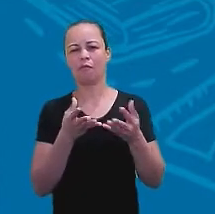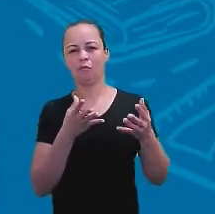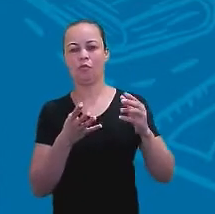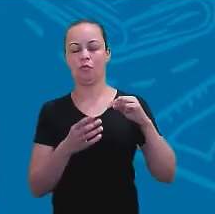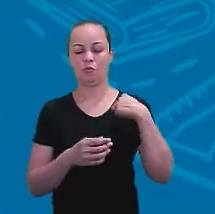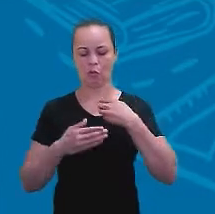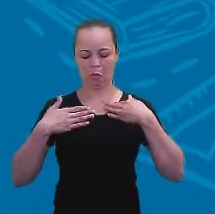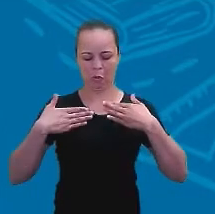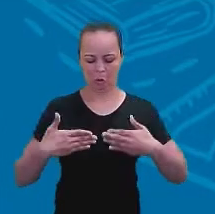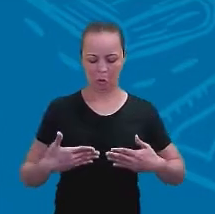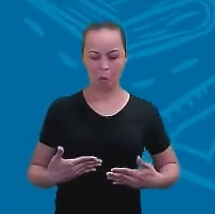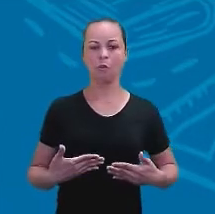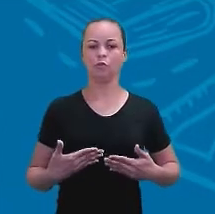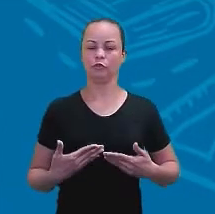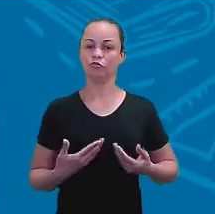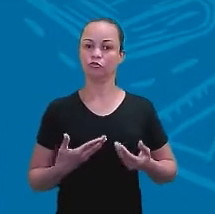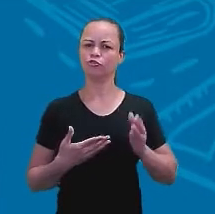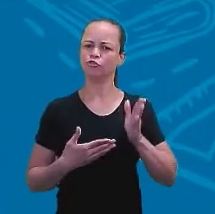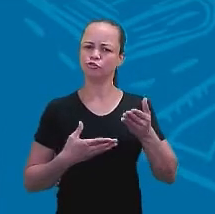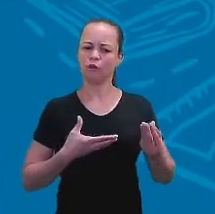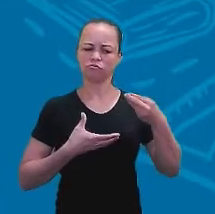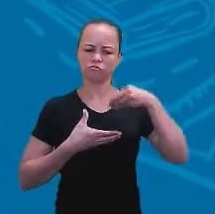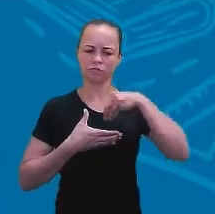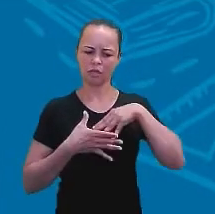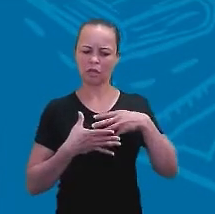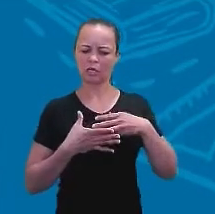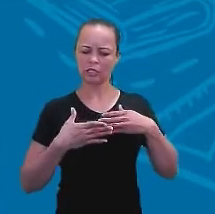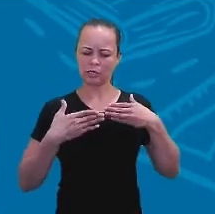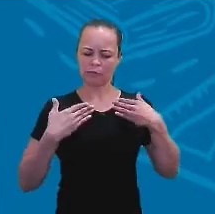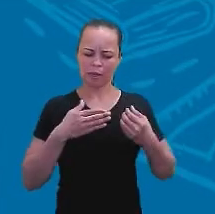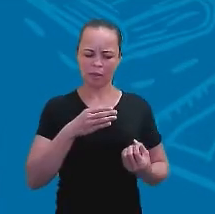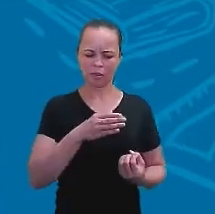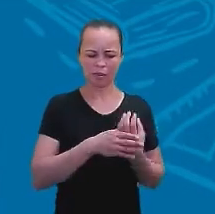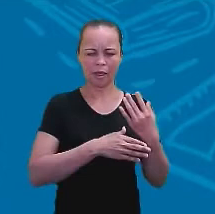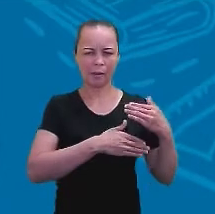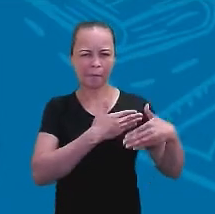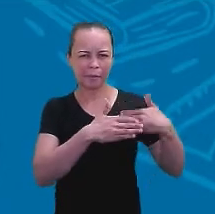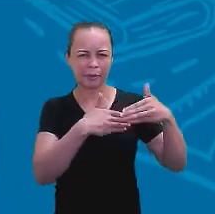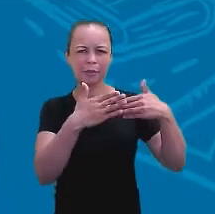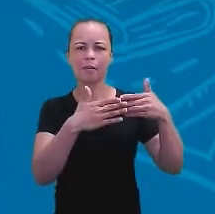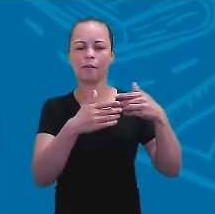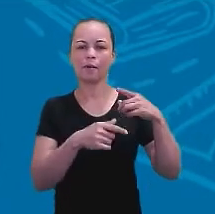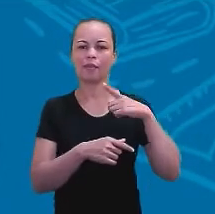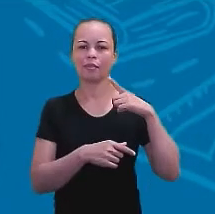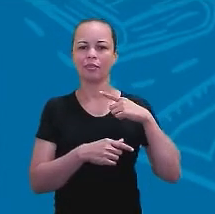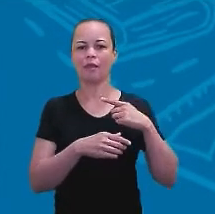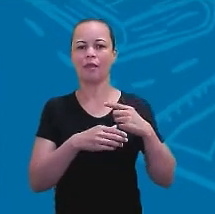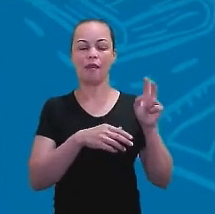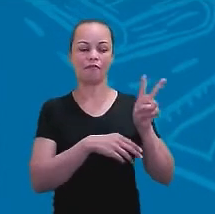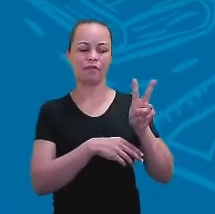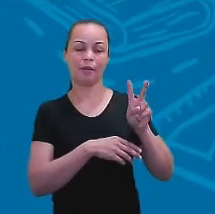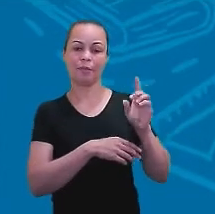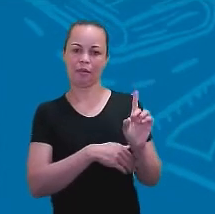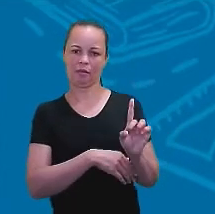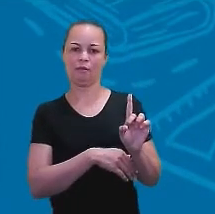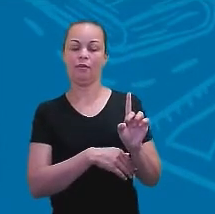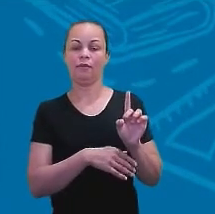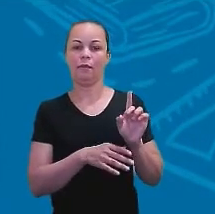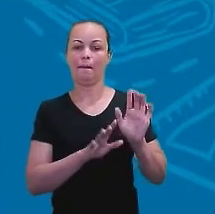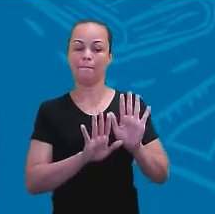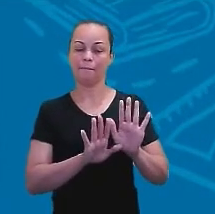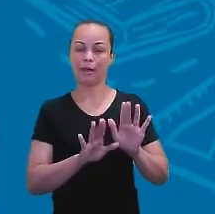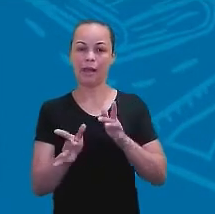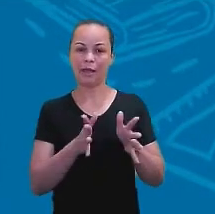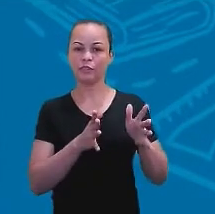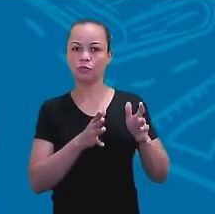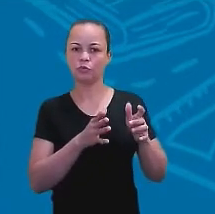já apresentasse, ele já possuísse a matéria-prima para produzir a vitamina D. Só que essa matéria-prima,